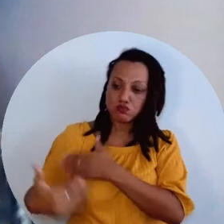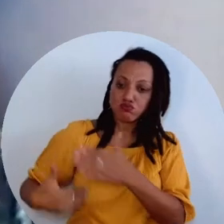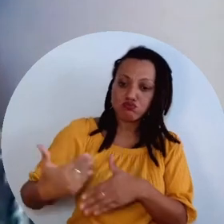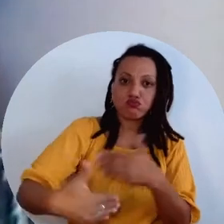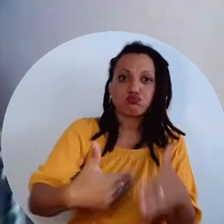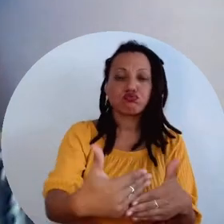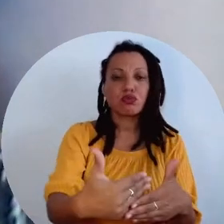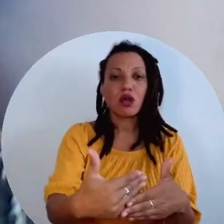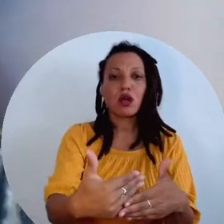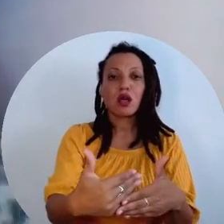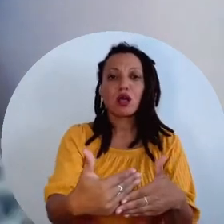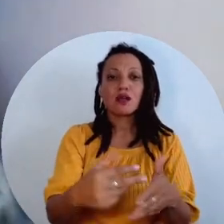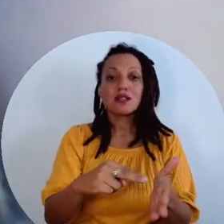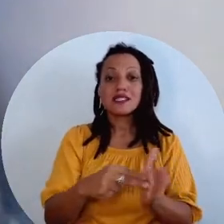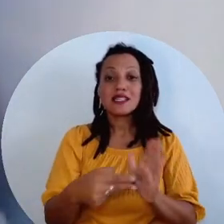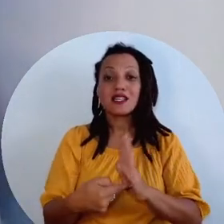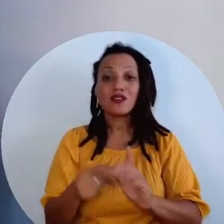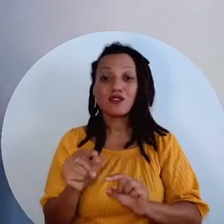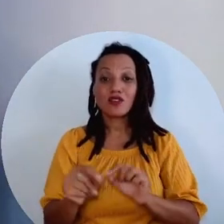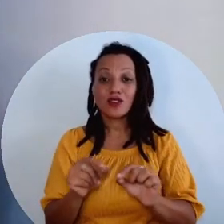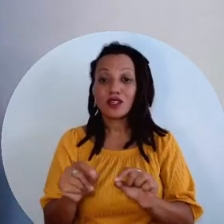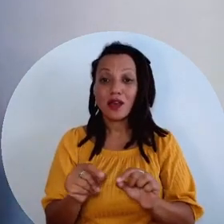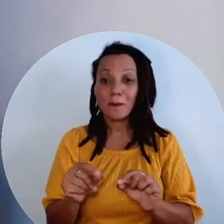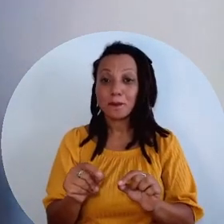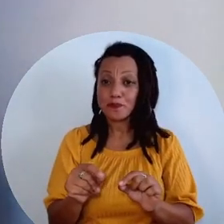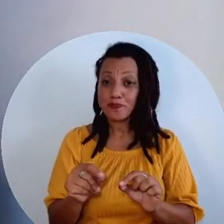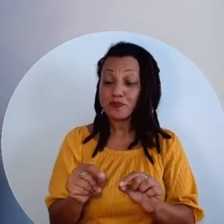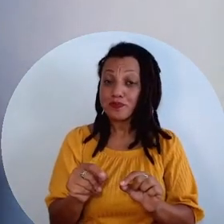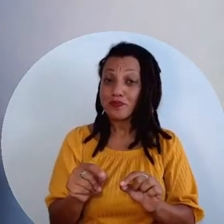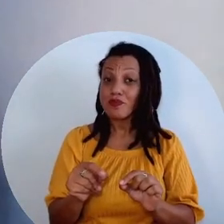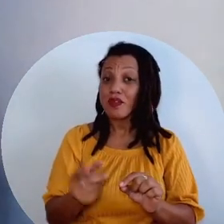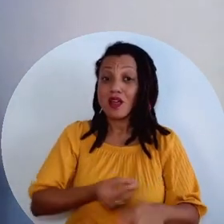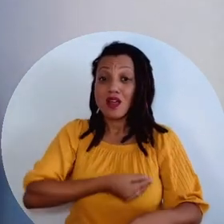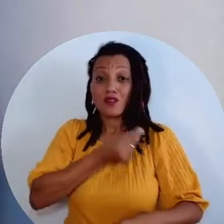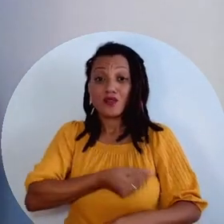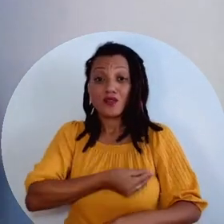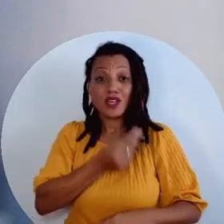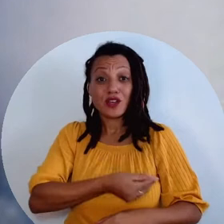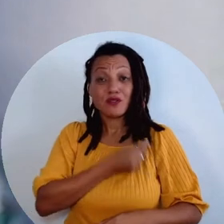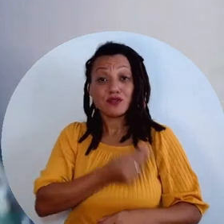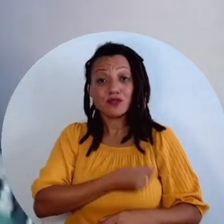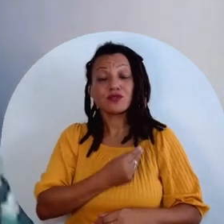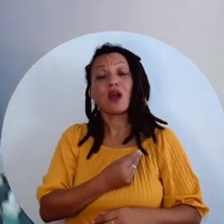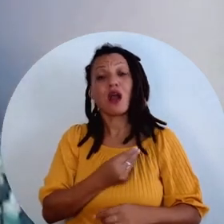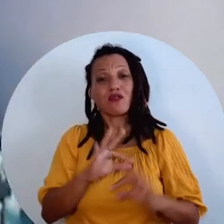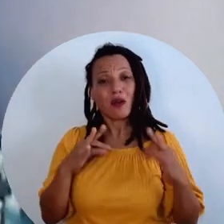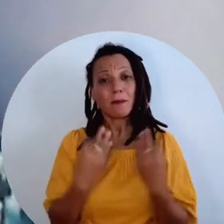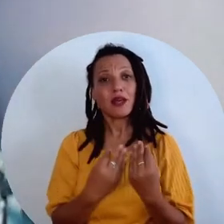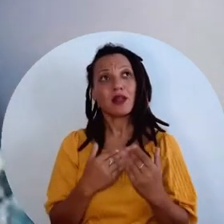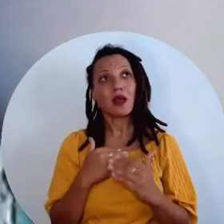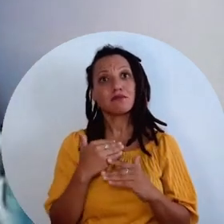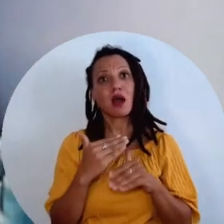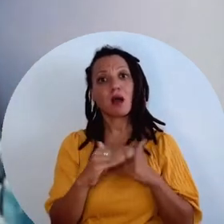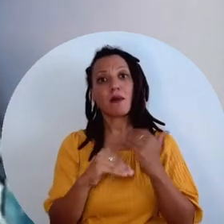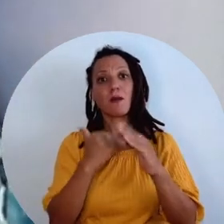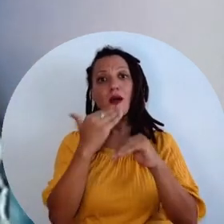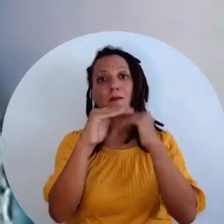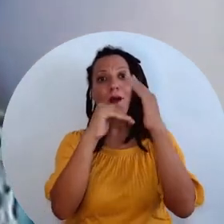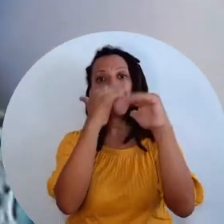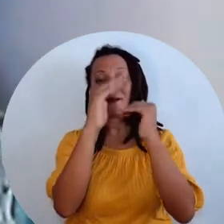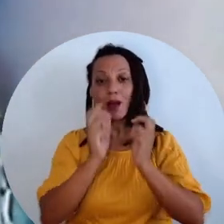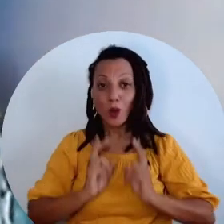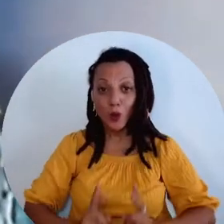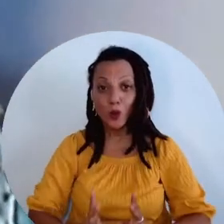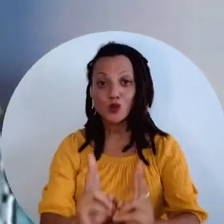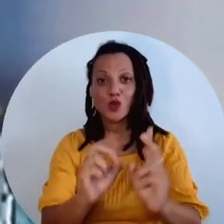ela nada mais é do que uma constelação de sóis vivos subindo a montanha da vida. Então,